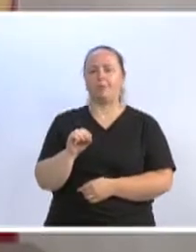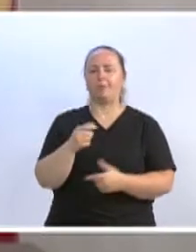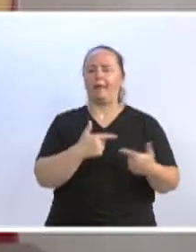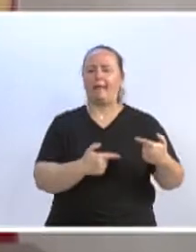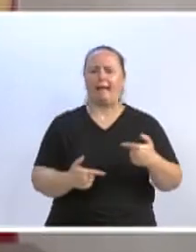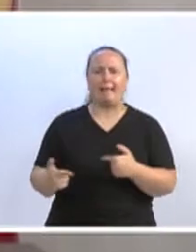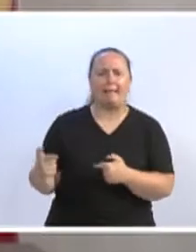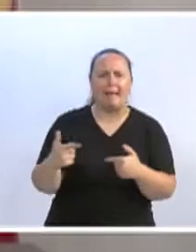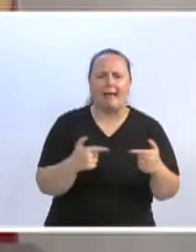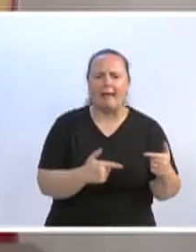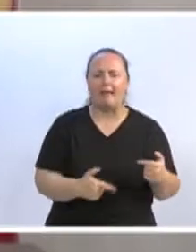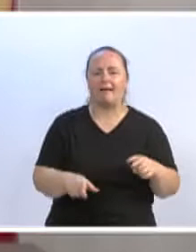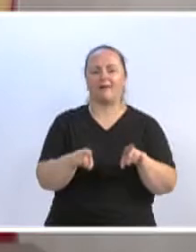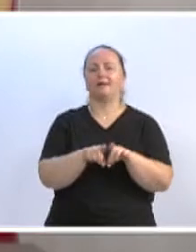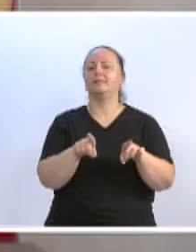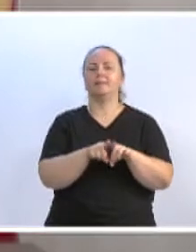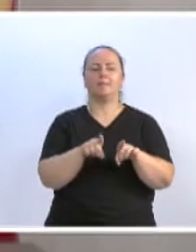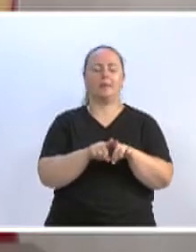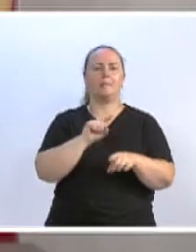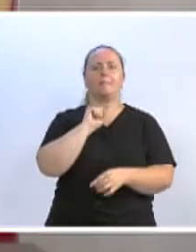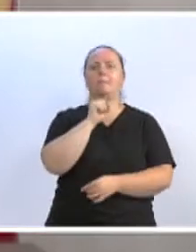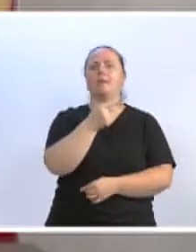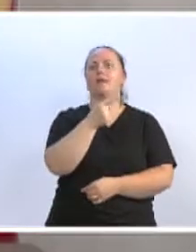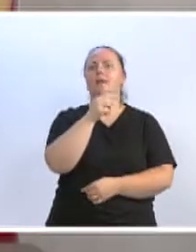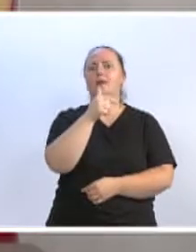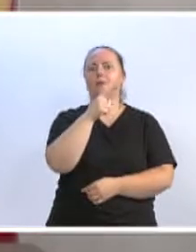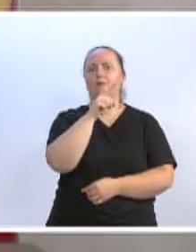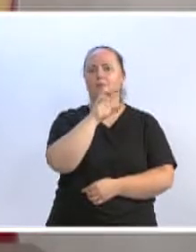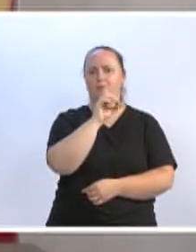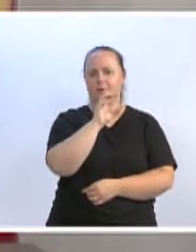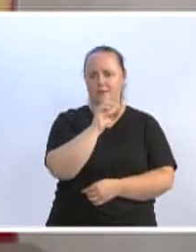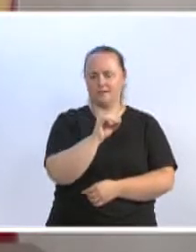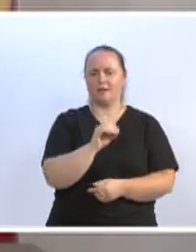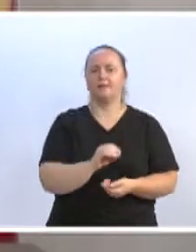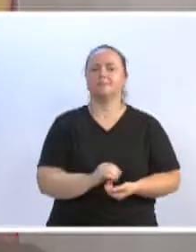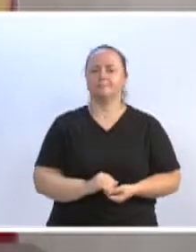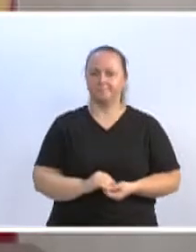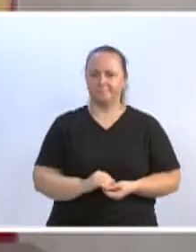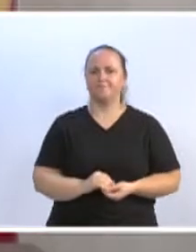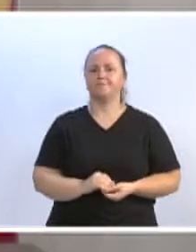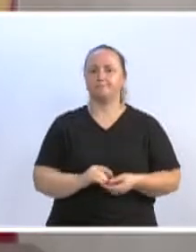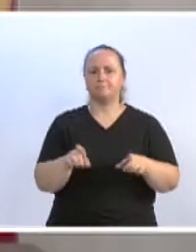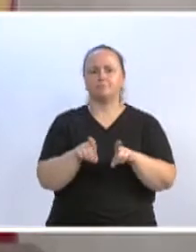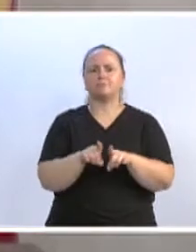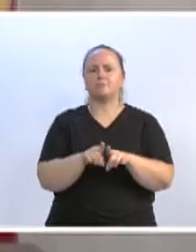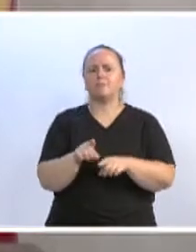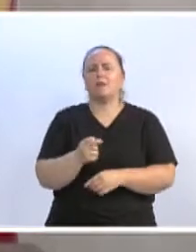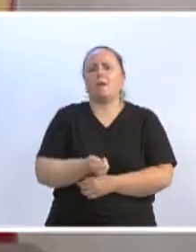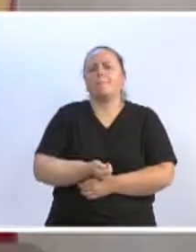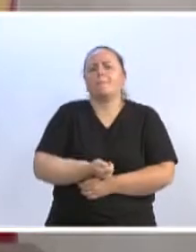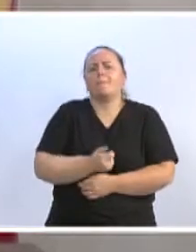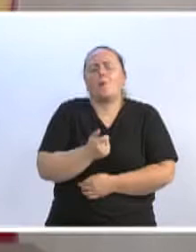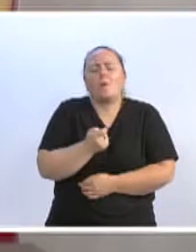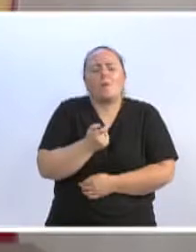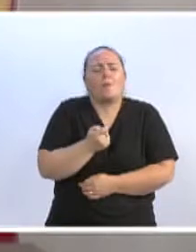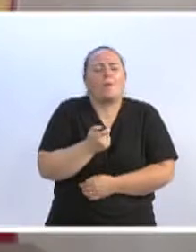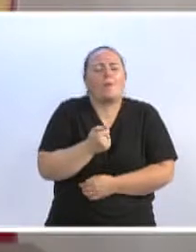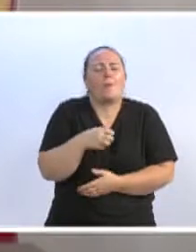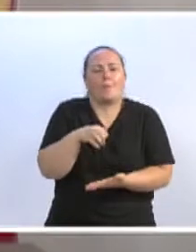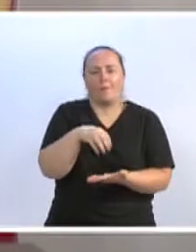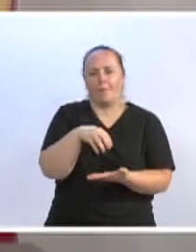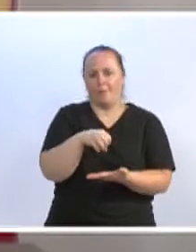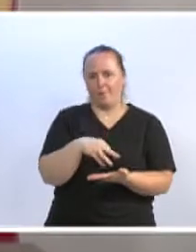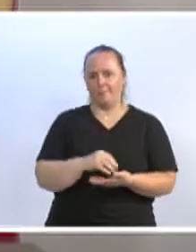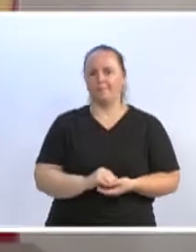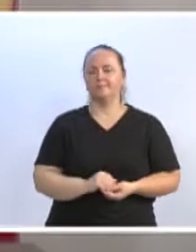também 1.100 anos de distância. E um número bem pequeno também, um número bem reduzido de cópias. Agora, talvez a